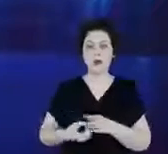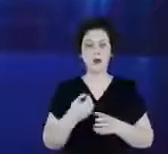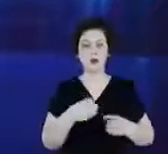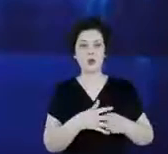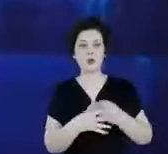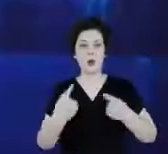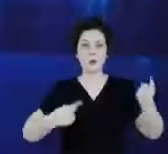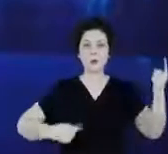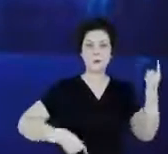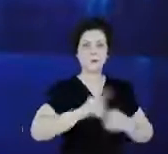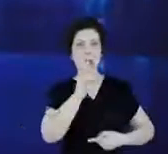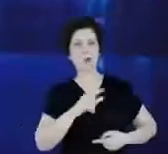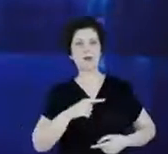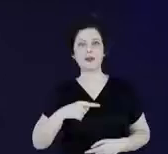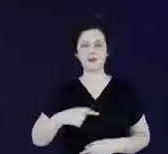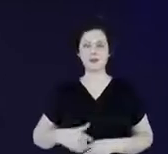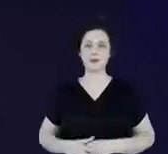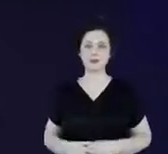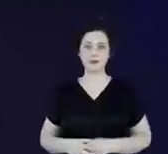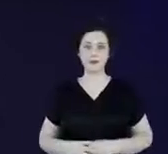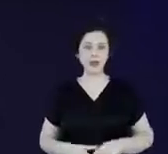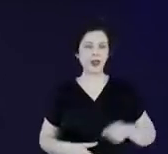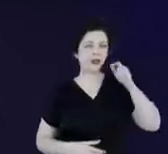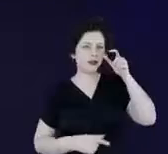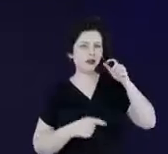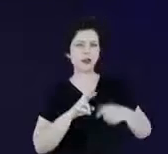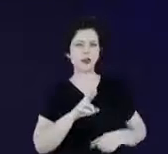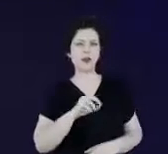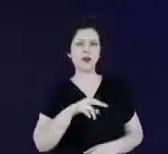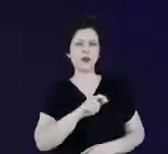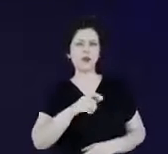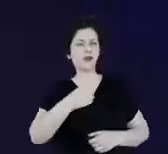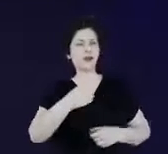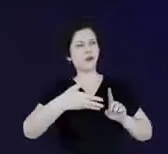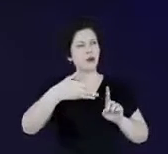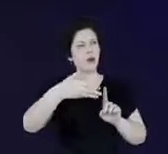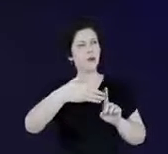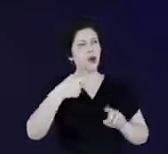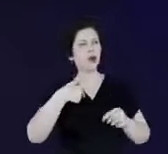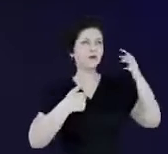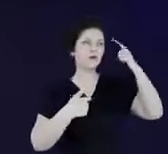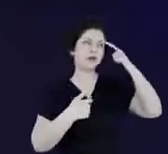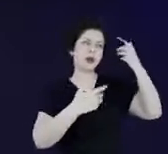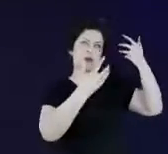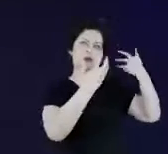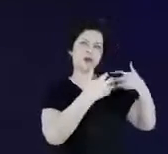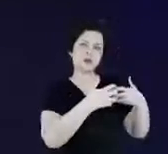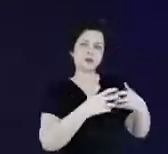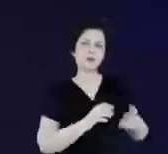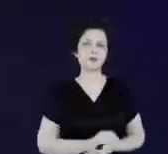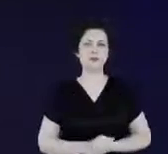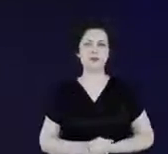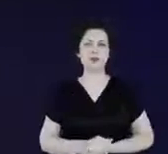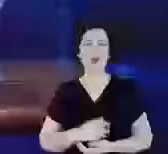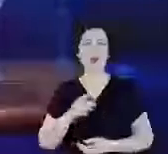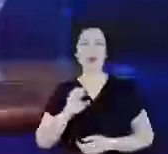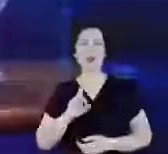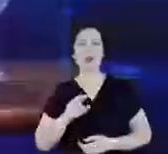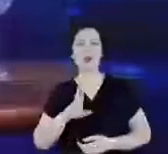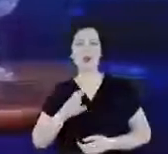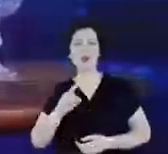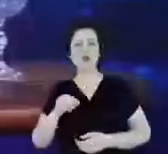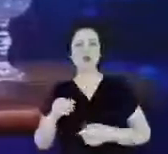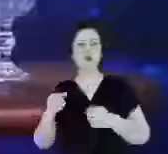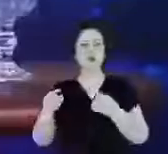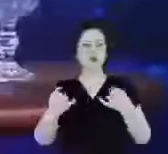dar um salto Espetacular ter sensual falando aqui o Ronaldo eu que refletindo né uma parte que o doar trouxe aí ficou chave